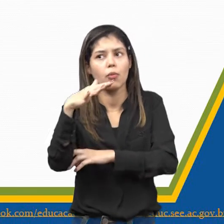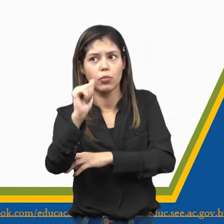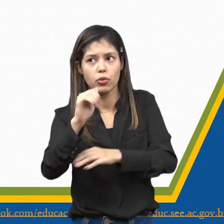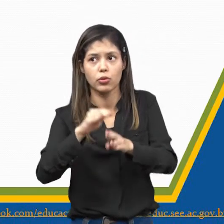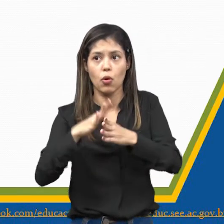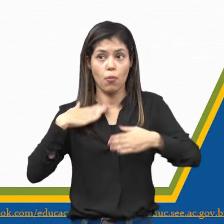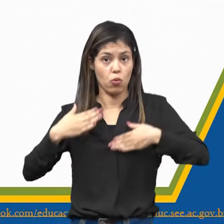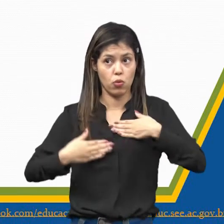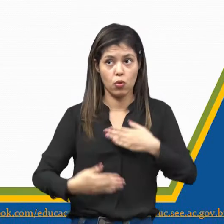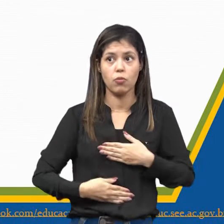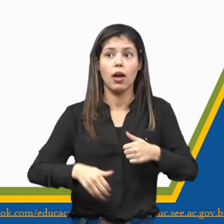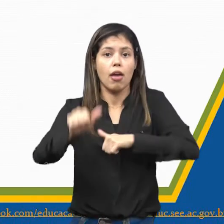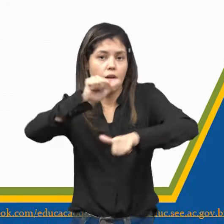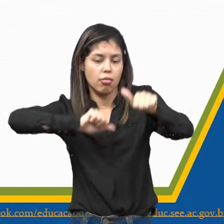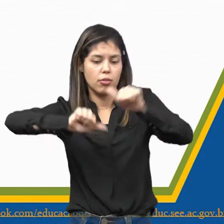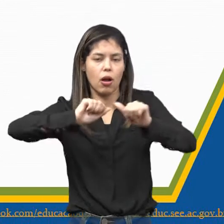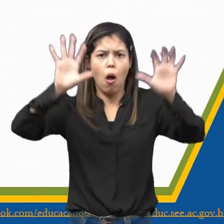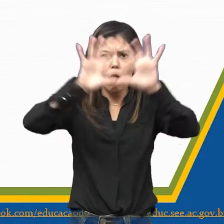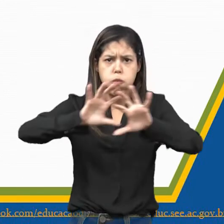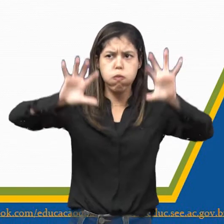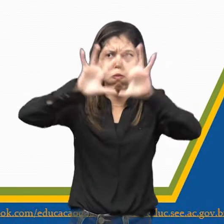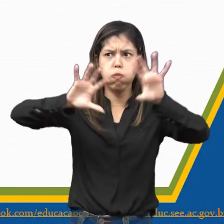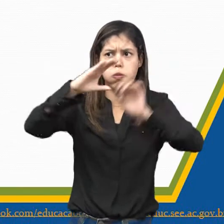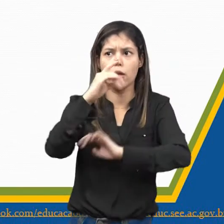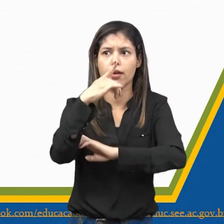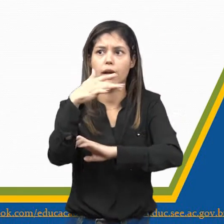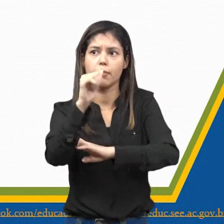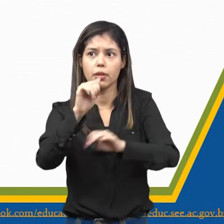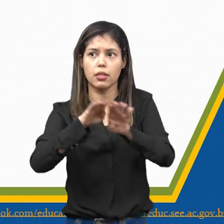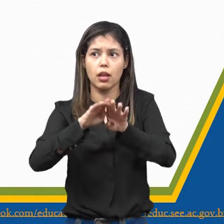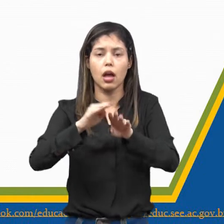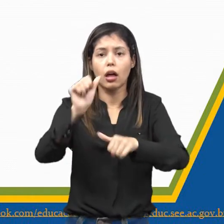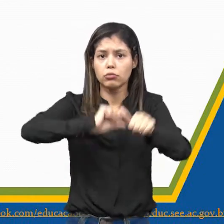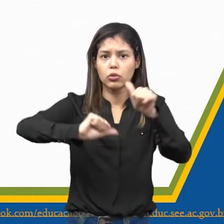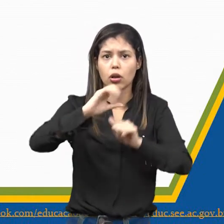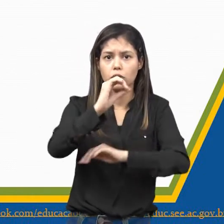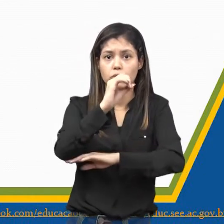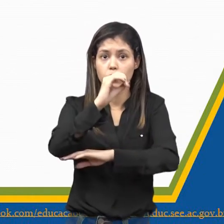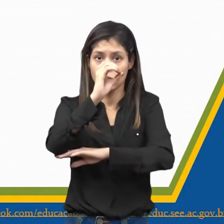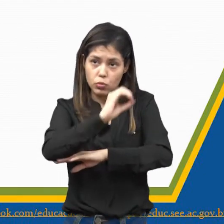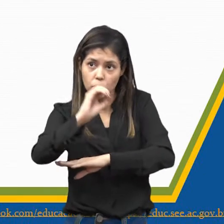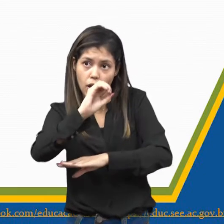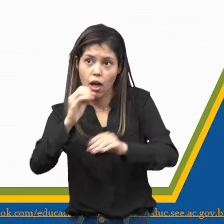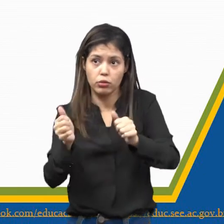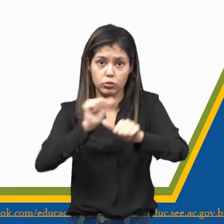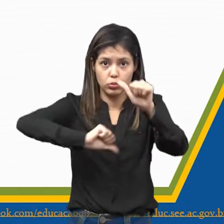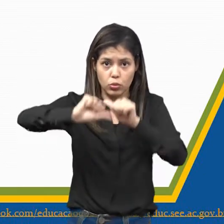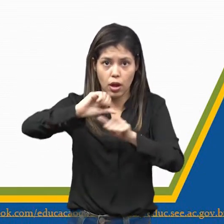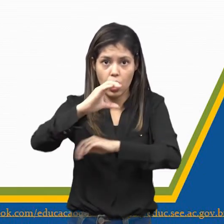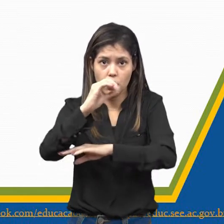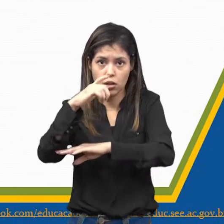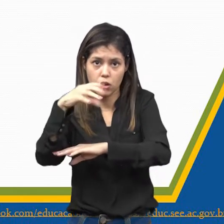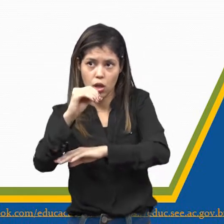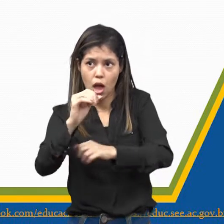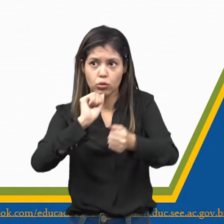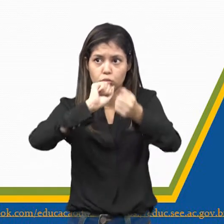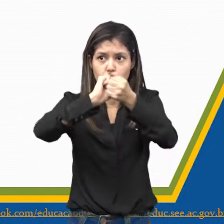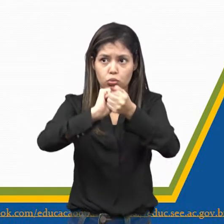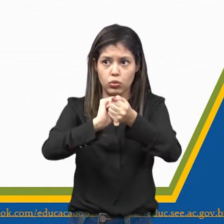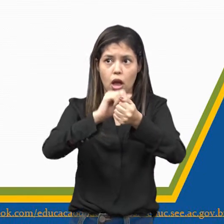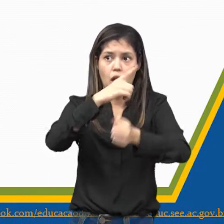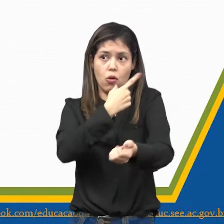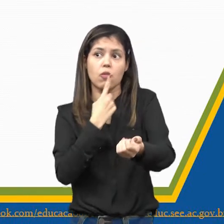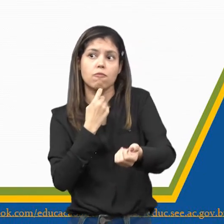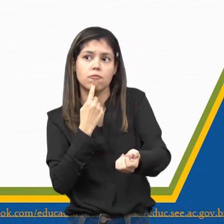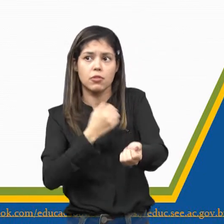nós temos a troca gasosa capilar, que é a troca de oxigênio e gás carbônico entre o sangue capilar e os tecidos